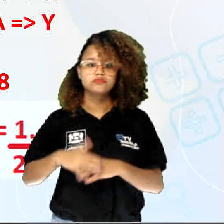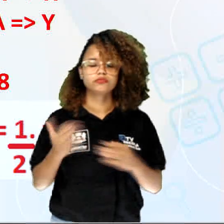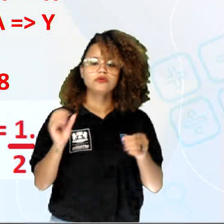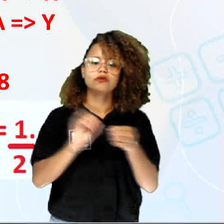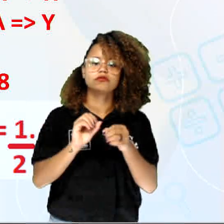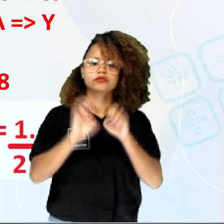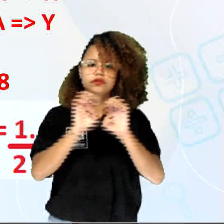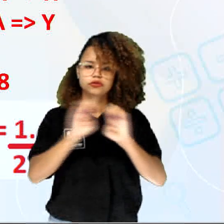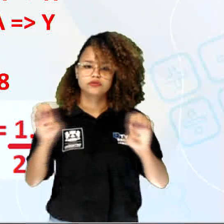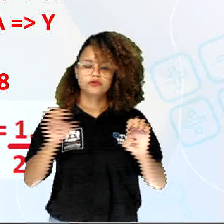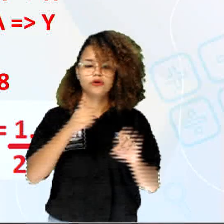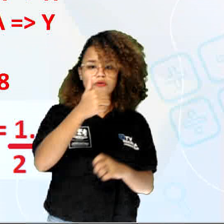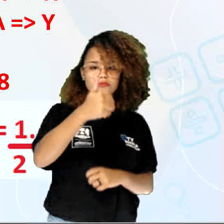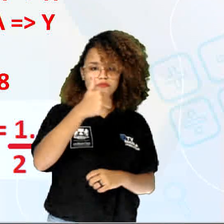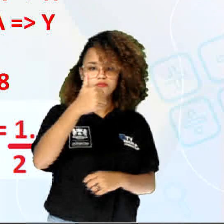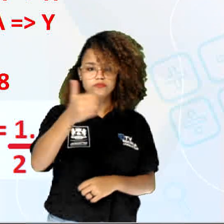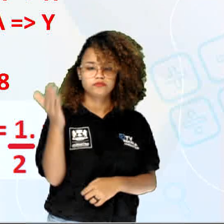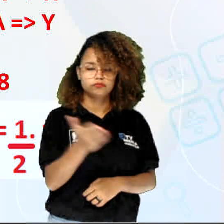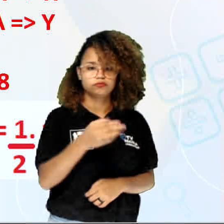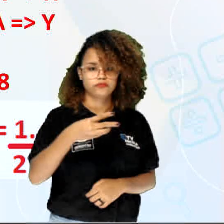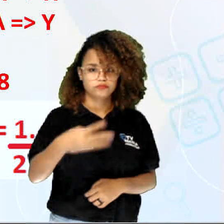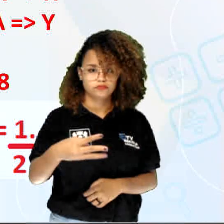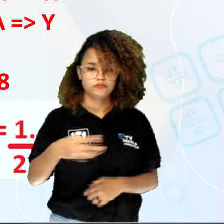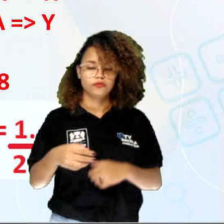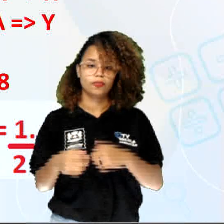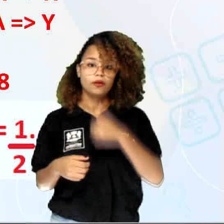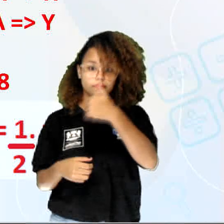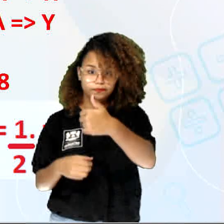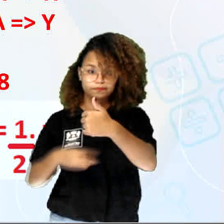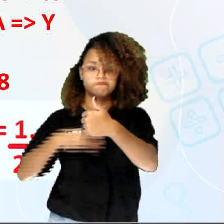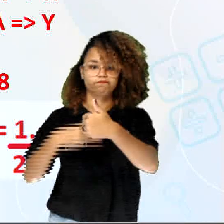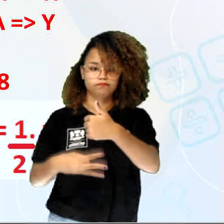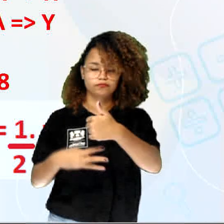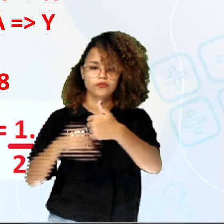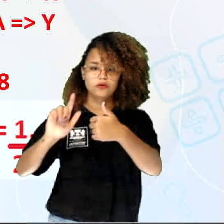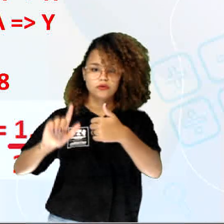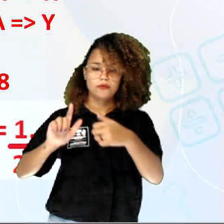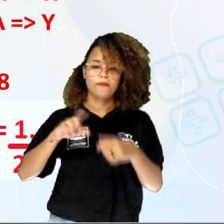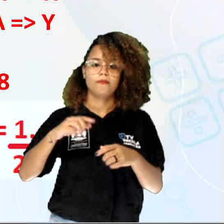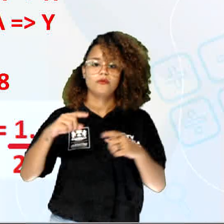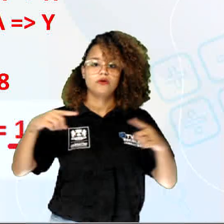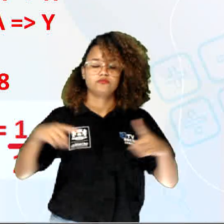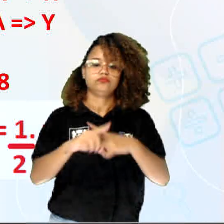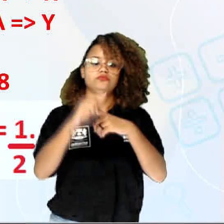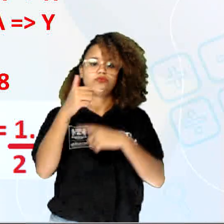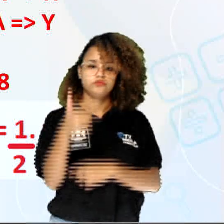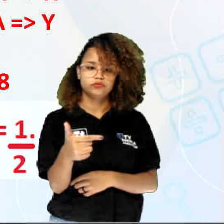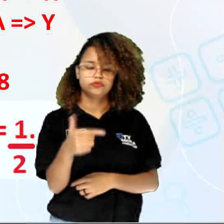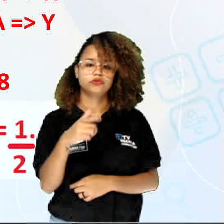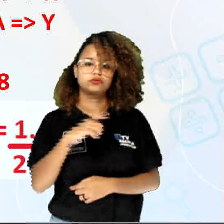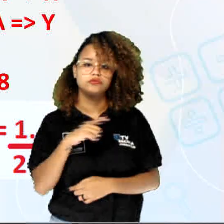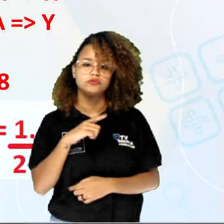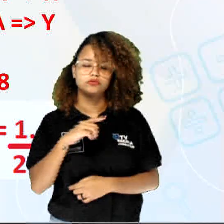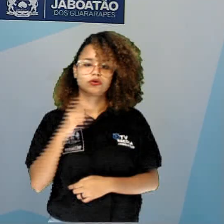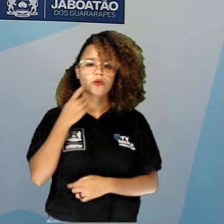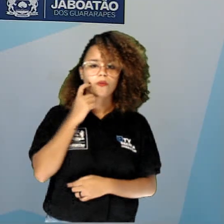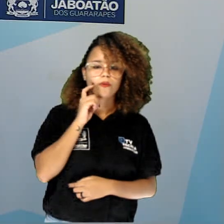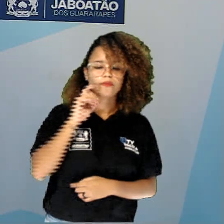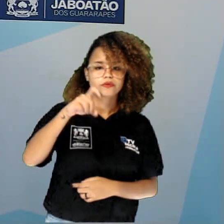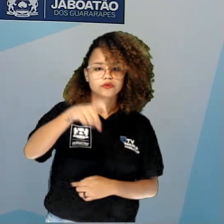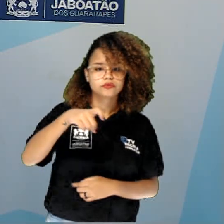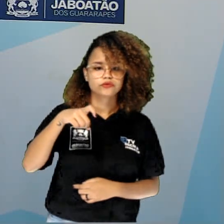a gente pode chamar pela letra X. E a quantidade de balas de laranja, que também a gente não sabe quanto é, a gente vai chamar de